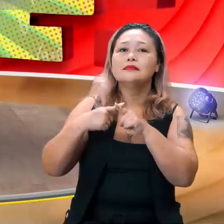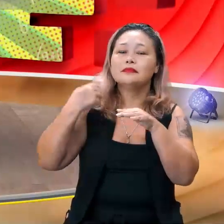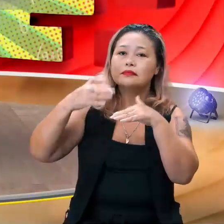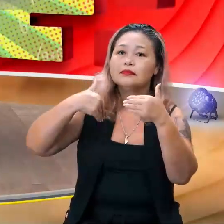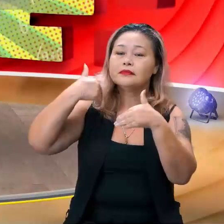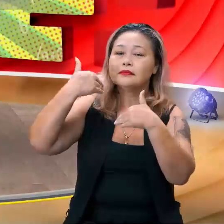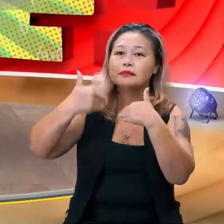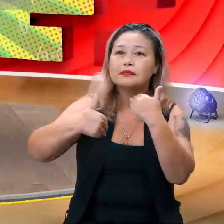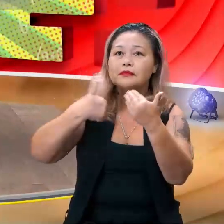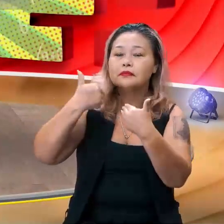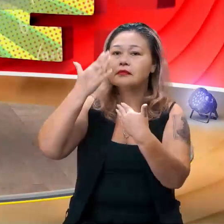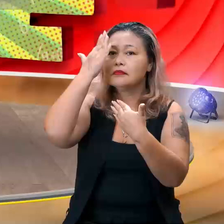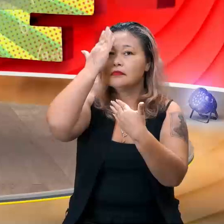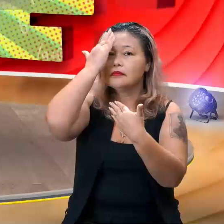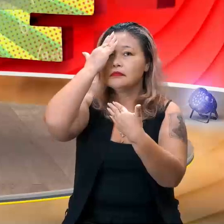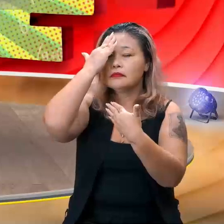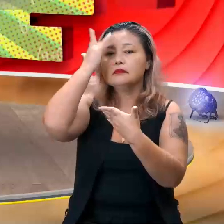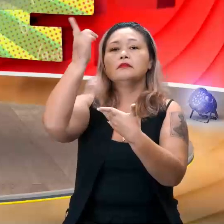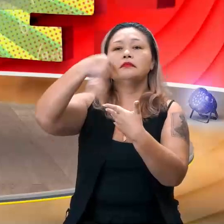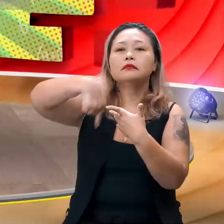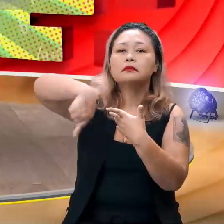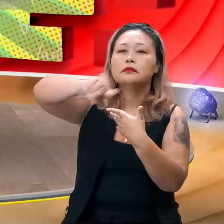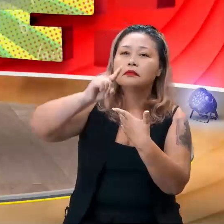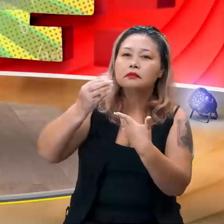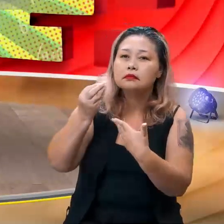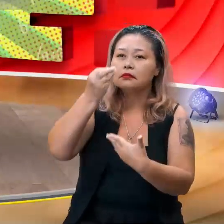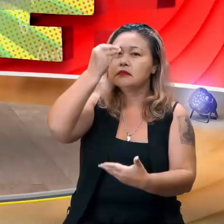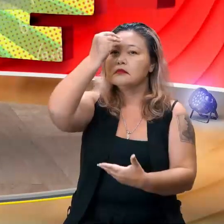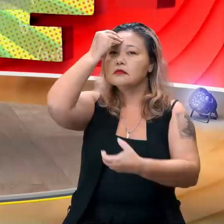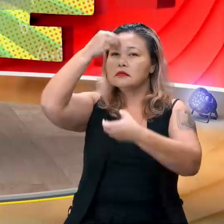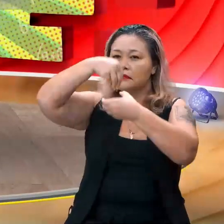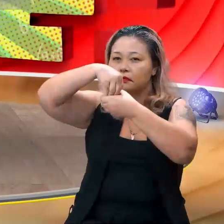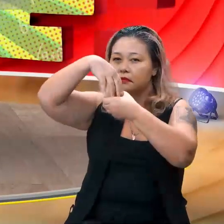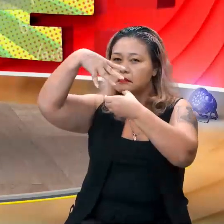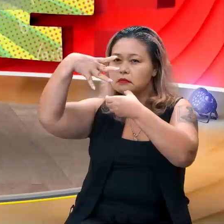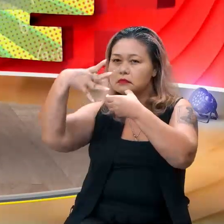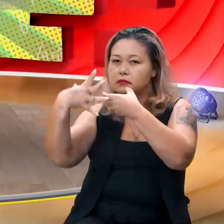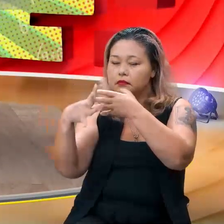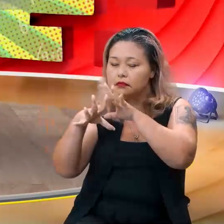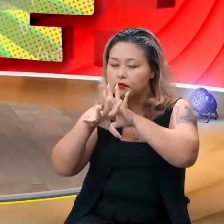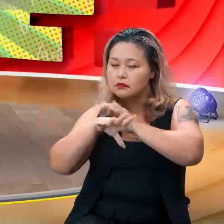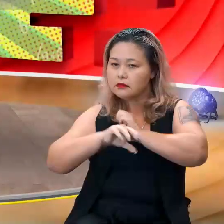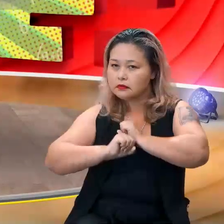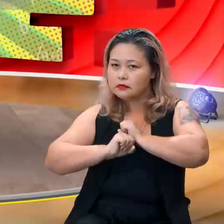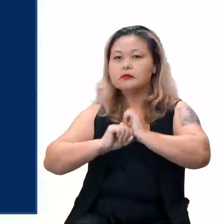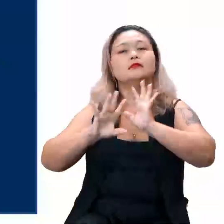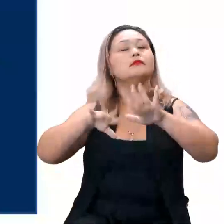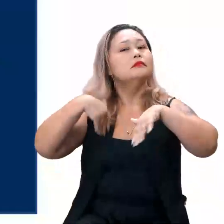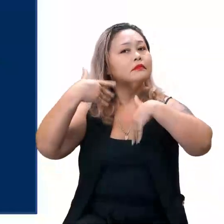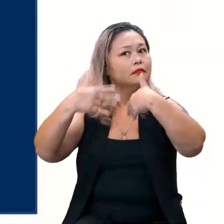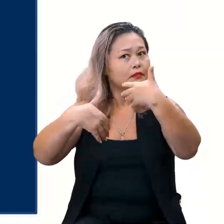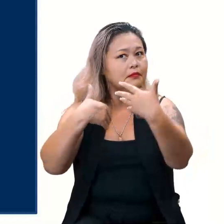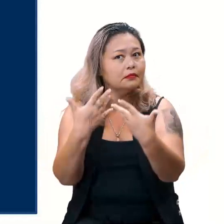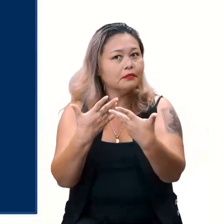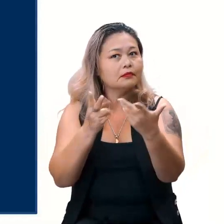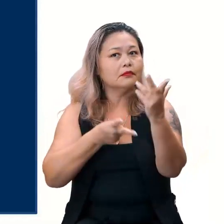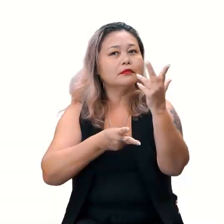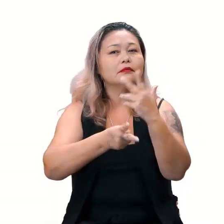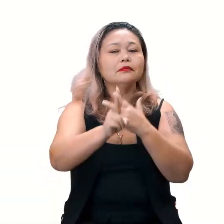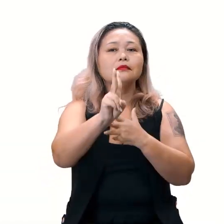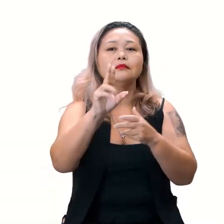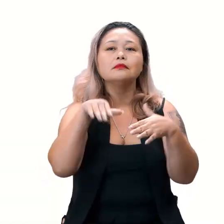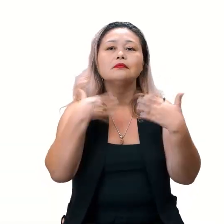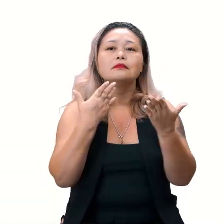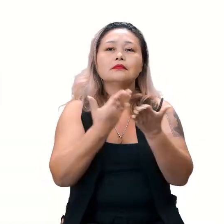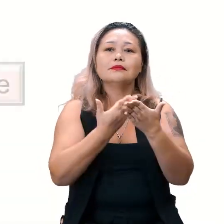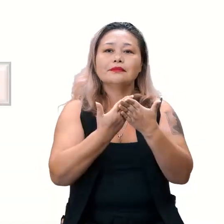está sabendo, né? Vocês estão cientes que o conteúdo foi absorvido. Bora? Vamos. Então vamos lá, dando continuidade na nossa aula, o que